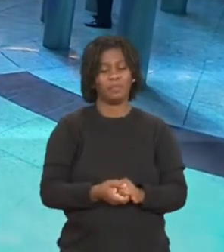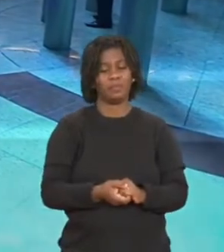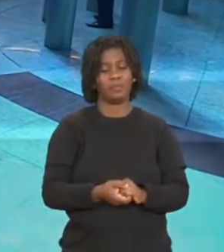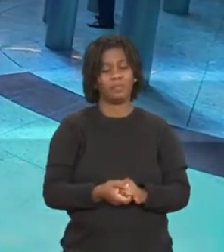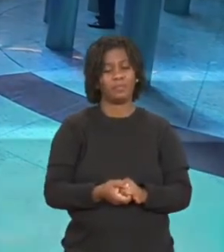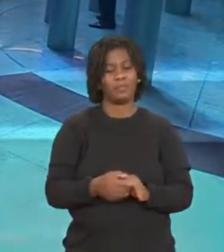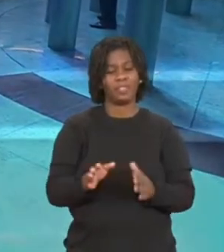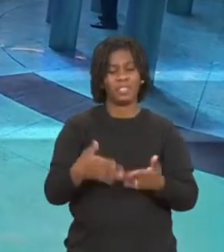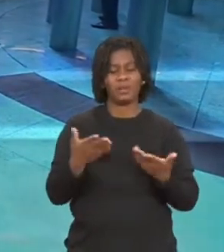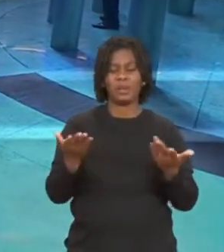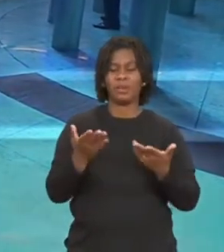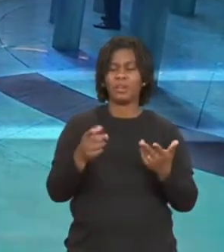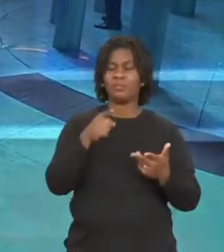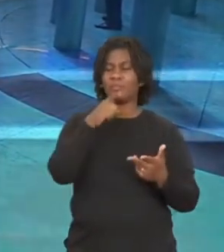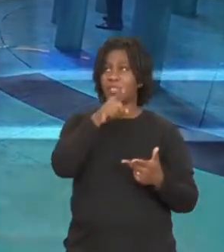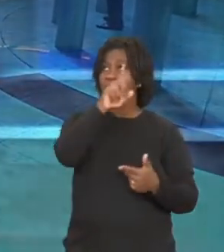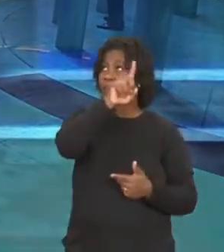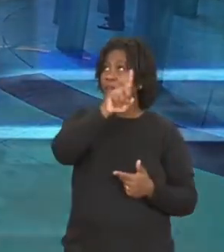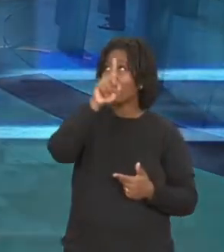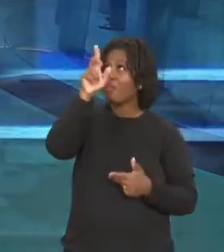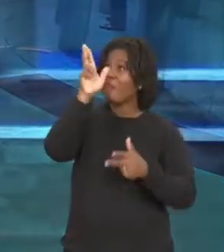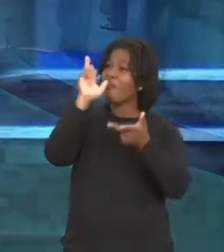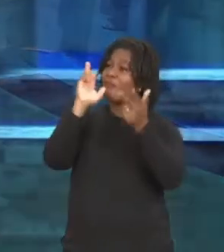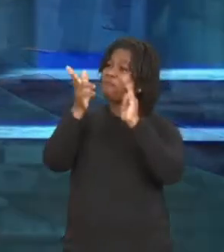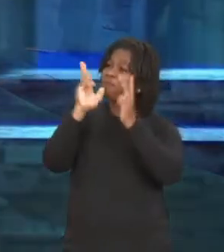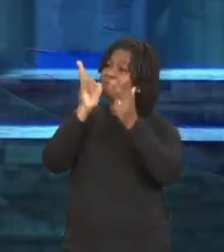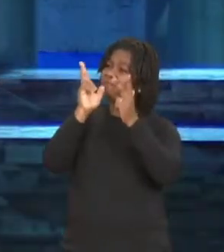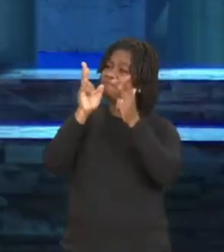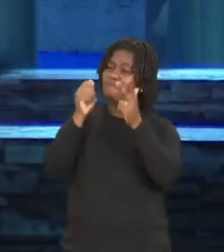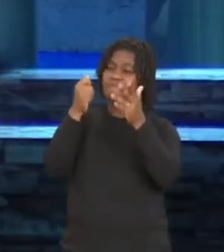Fale com Ele. Luta.